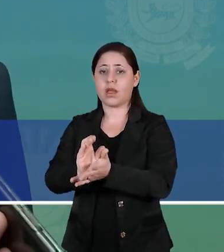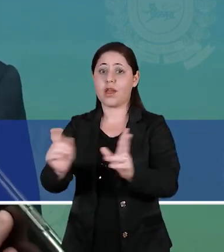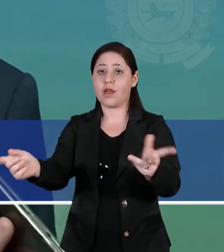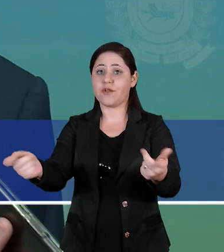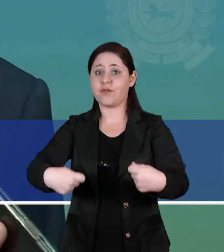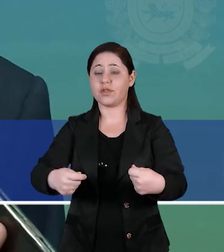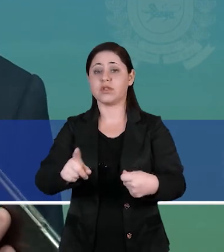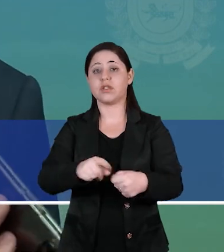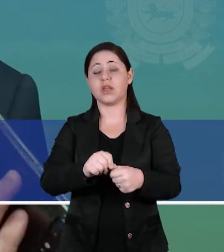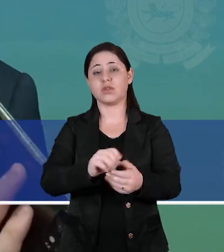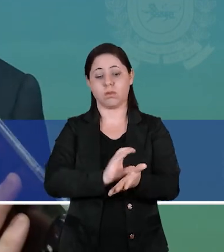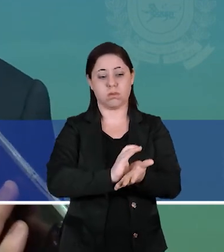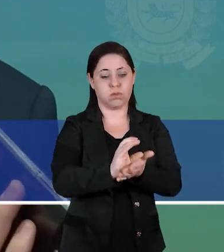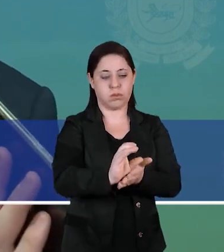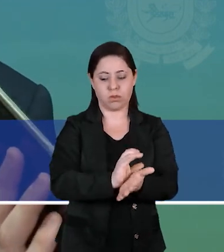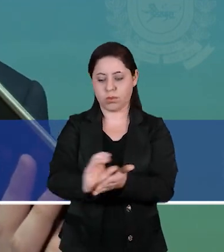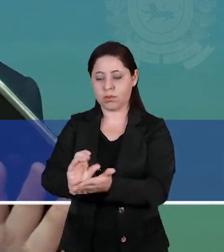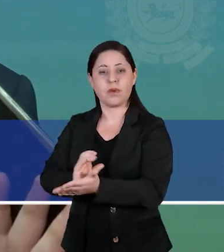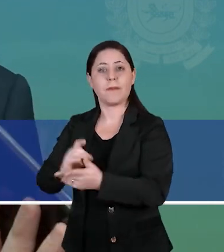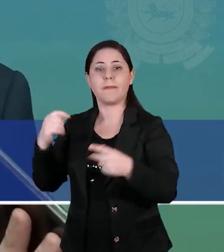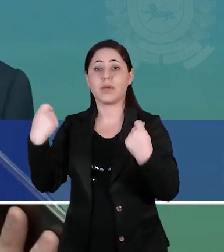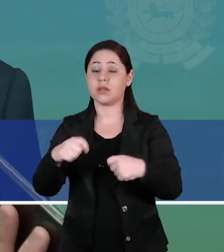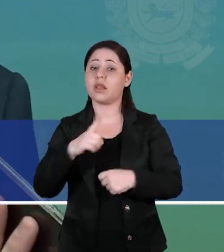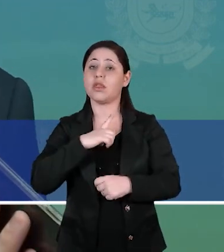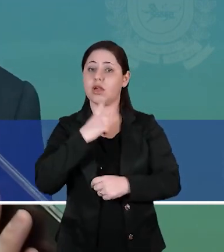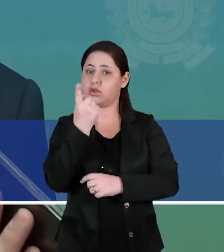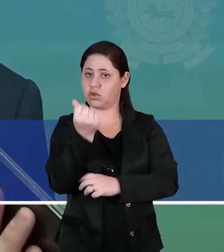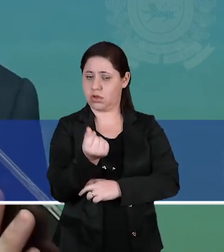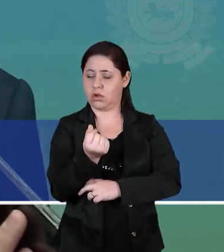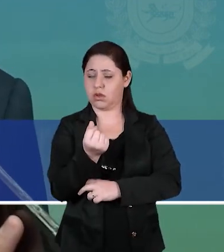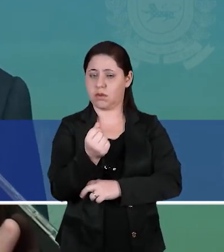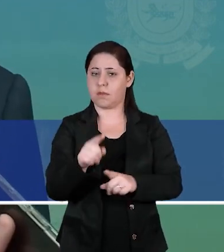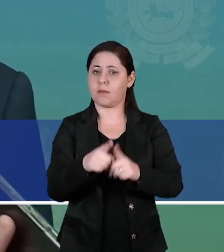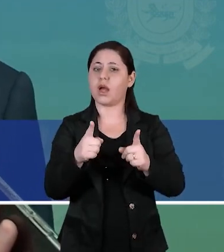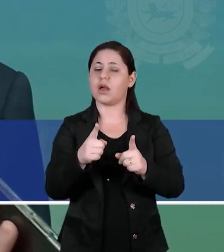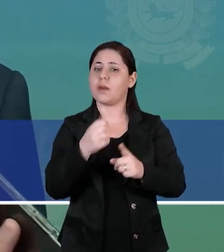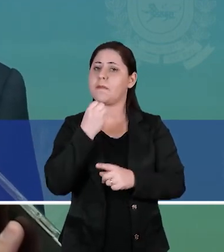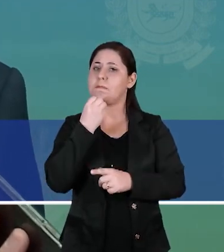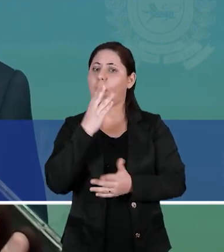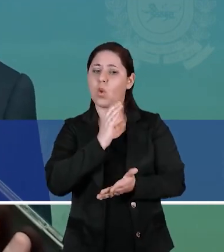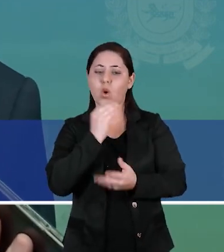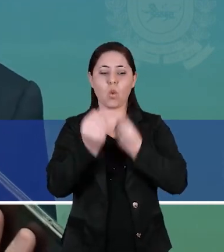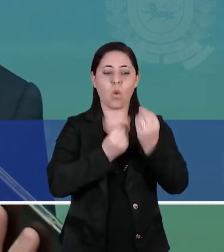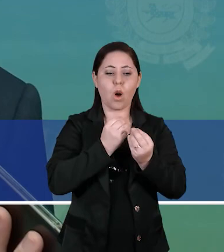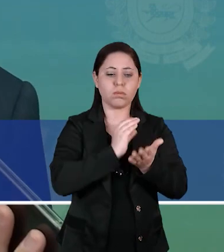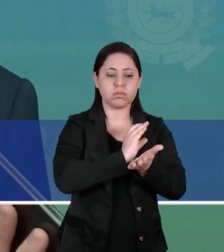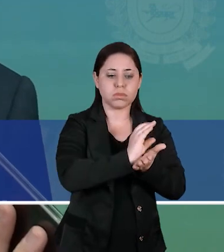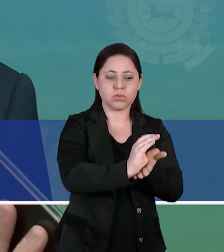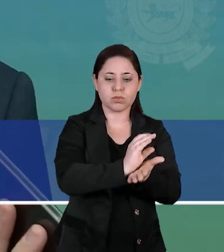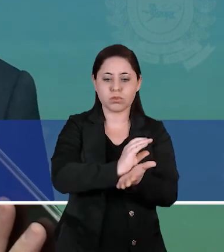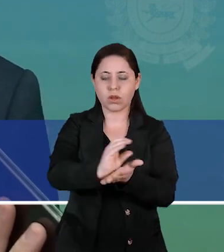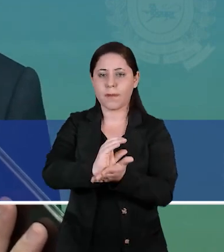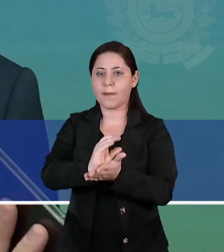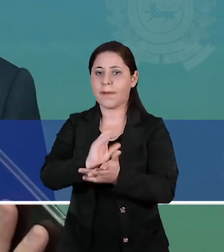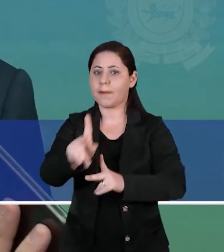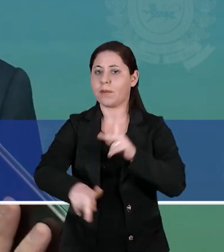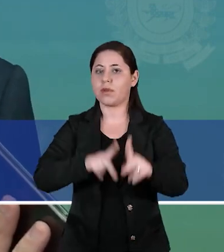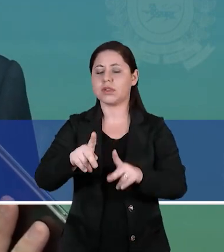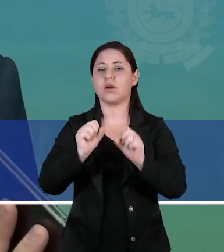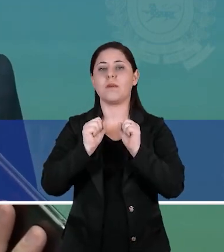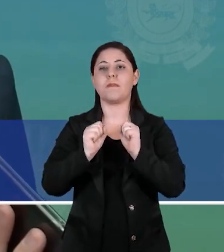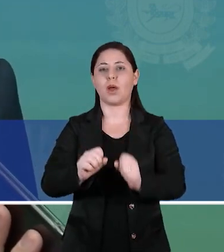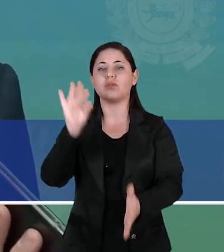financeiros, eficiência na aplicação desses recursos. Tem que ter dinheiro, tem que ter boa aplicação desse dinheiro para que